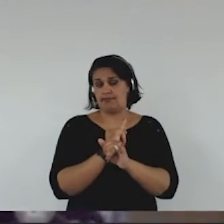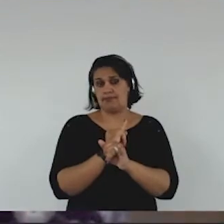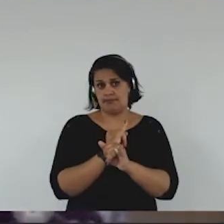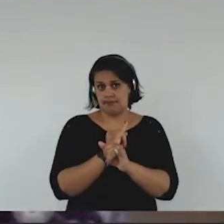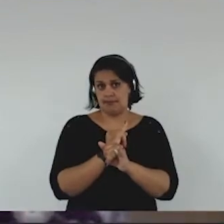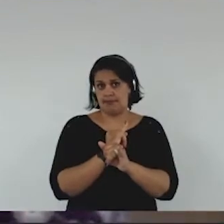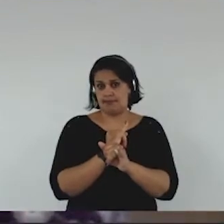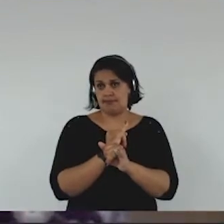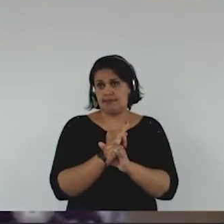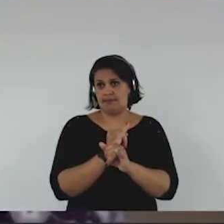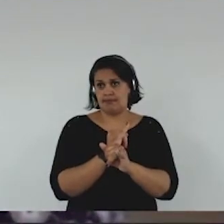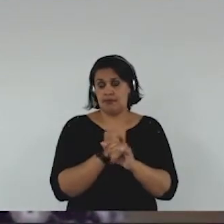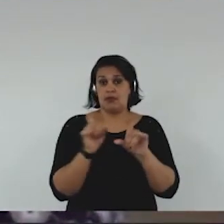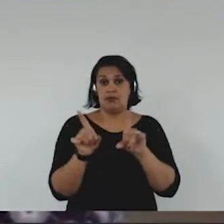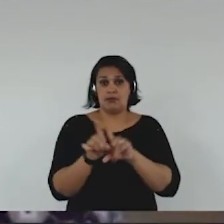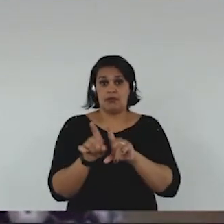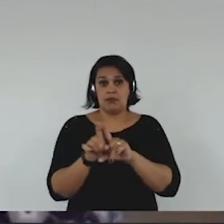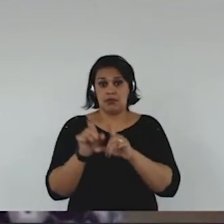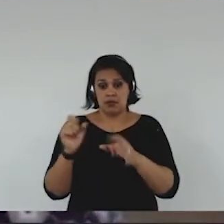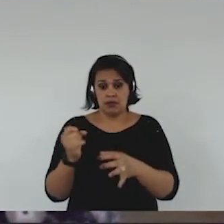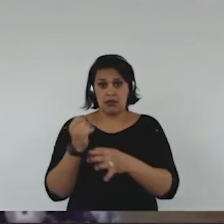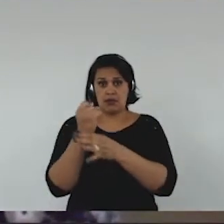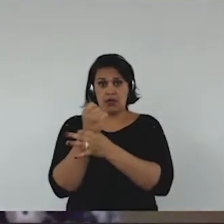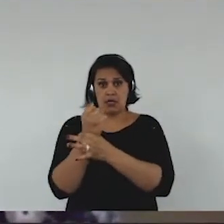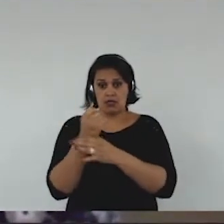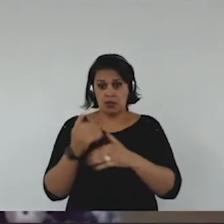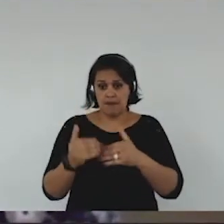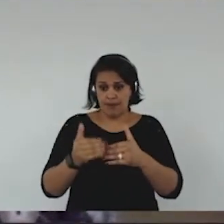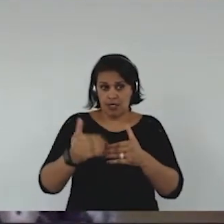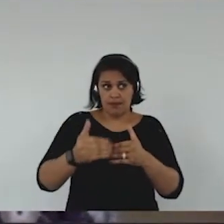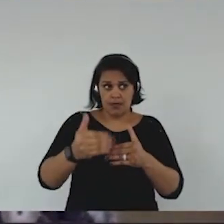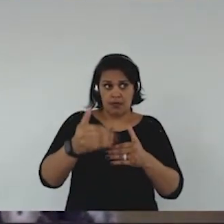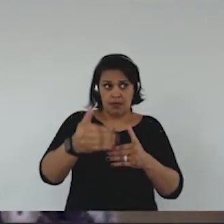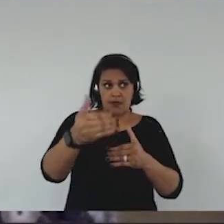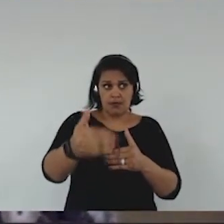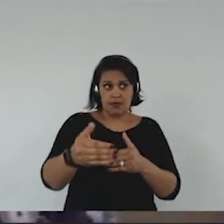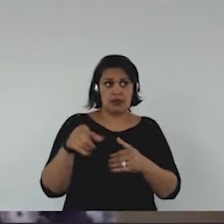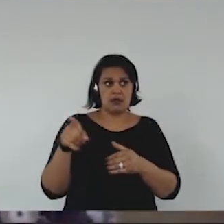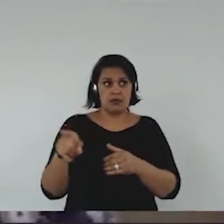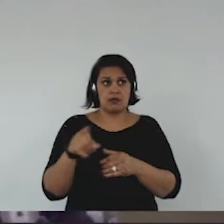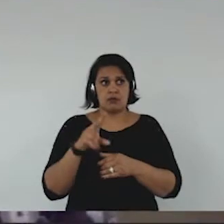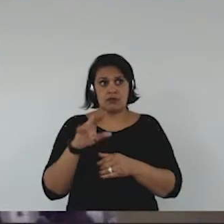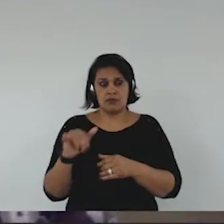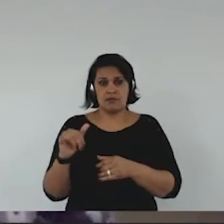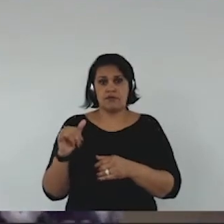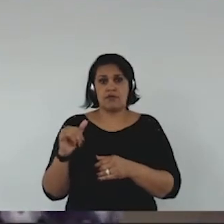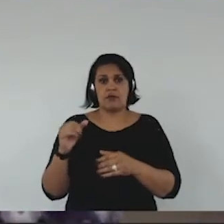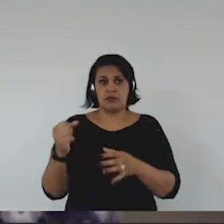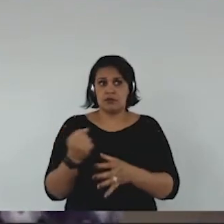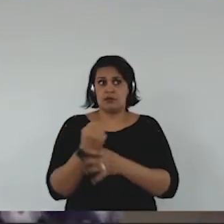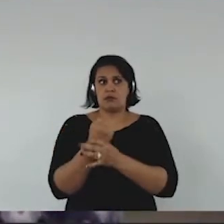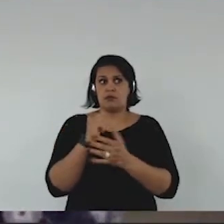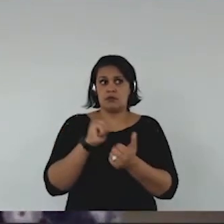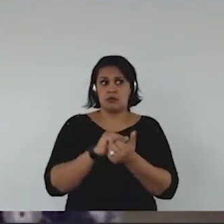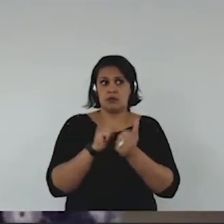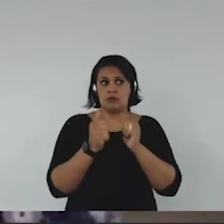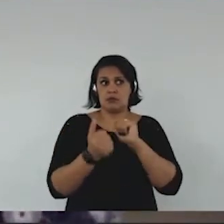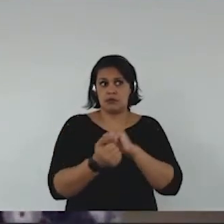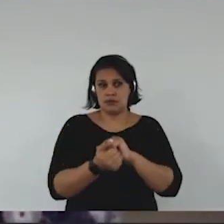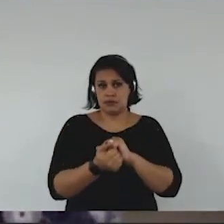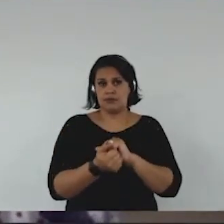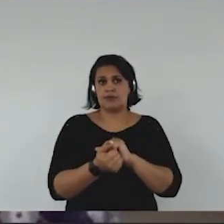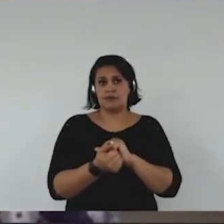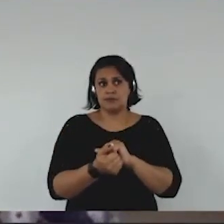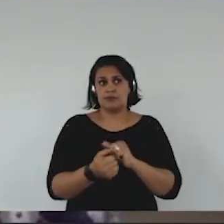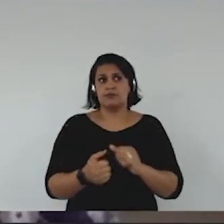como garantir que o procedimento arbitral goze de uma segurança adequada, sobretudo porque a imensa maioria dos procedimentos